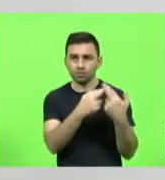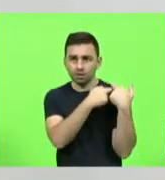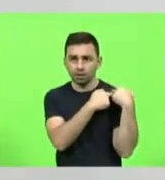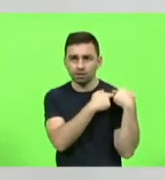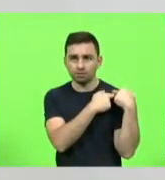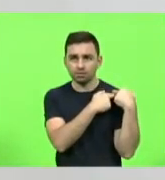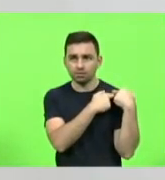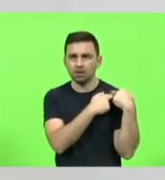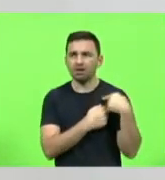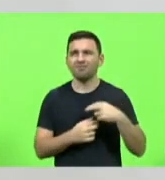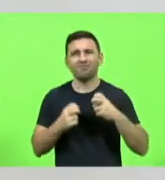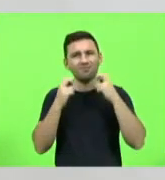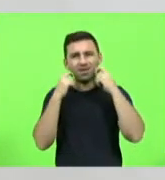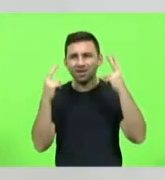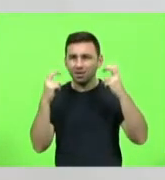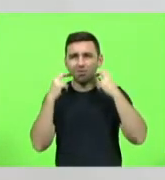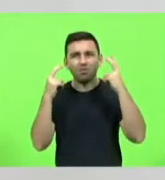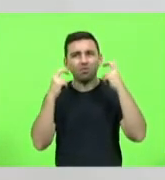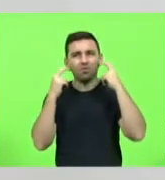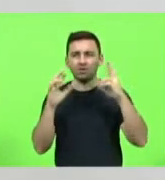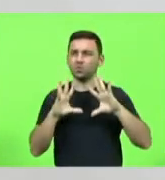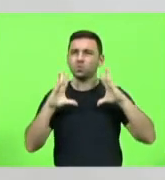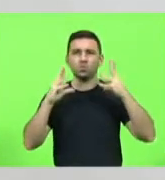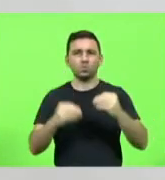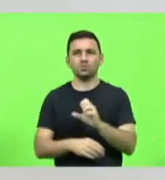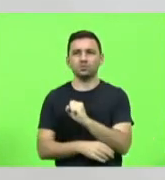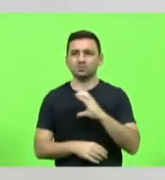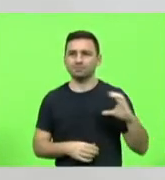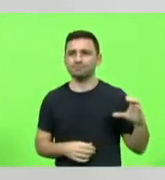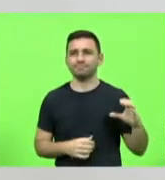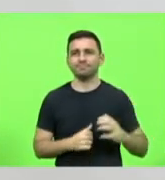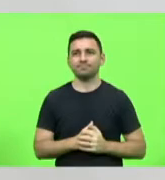uma vergonha para Santa Catarina. Isso é uma vergonha.